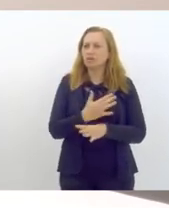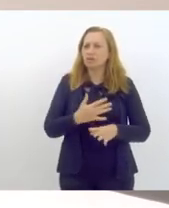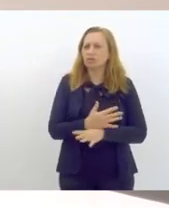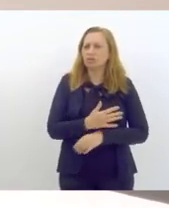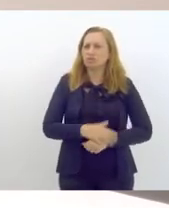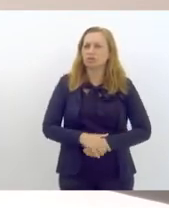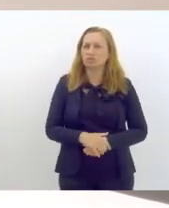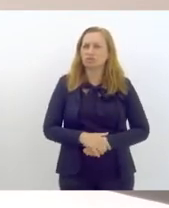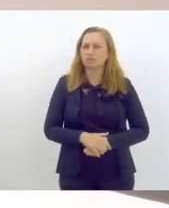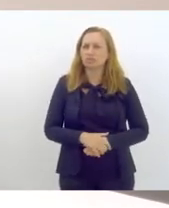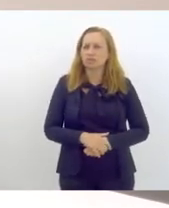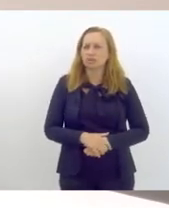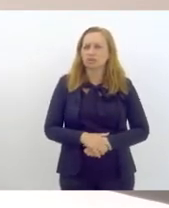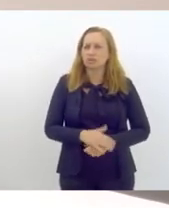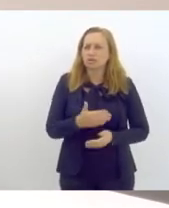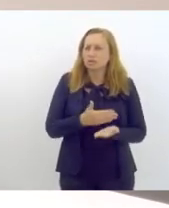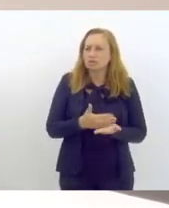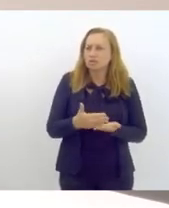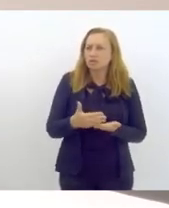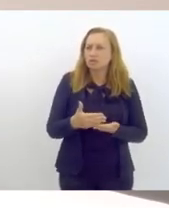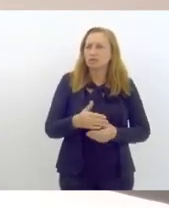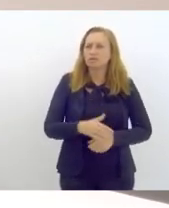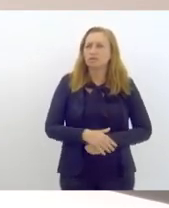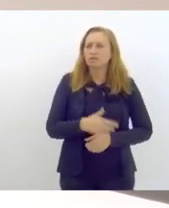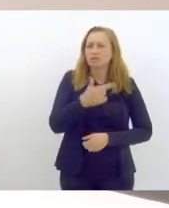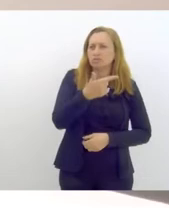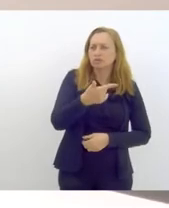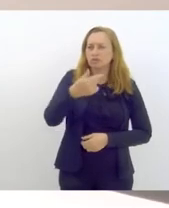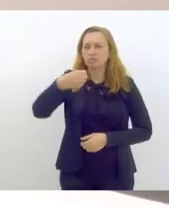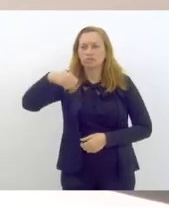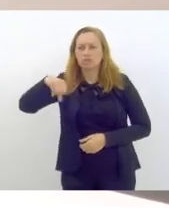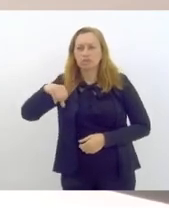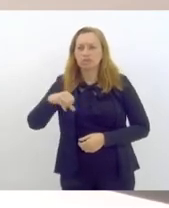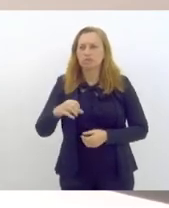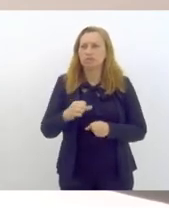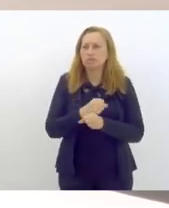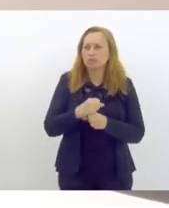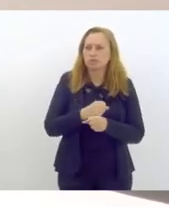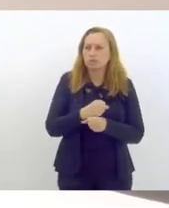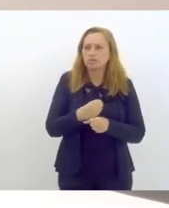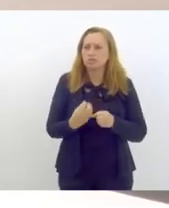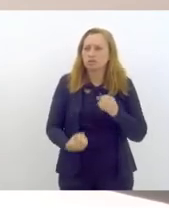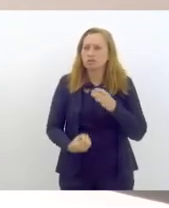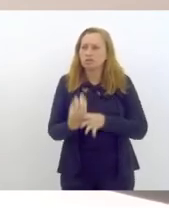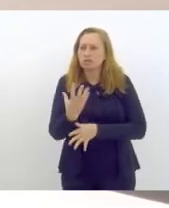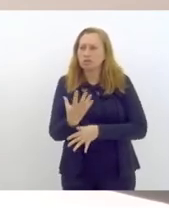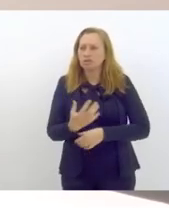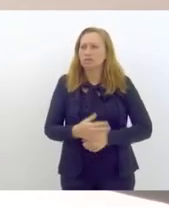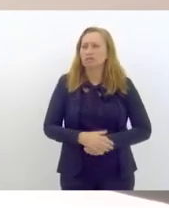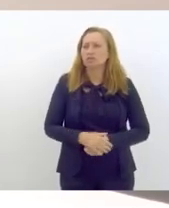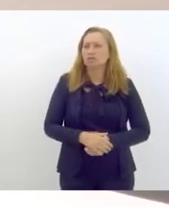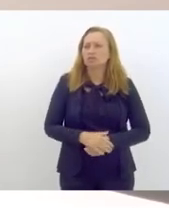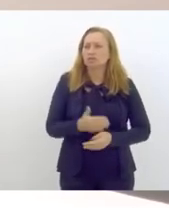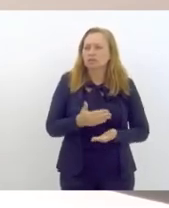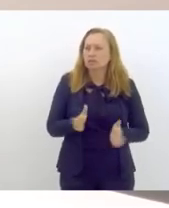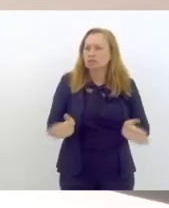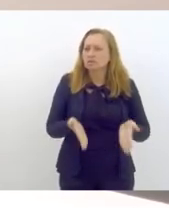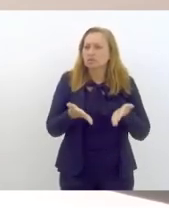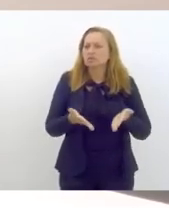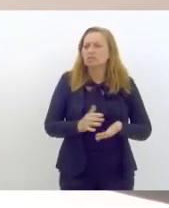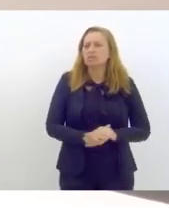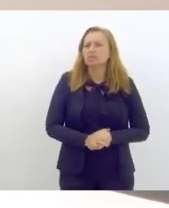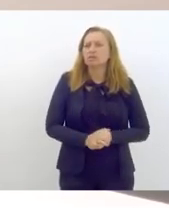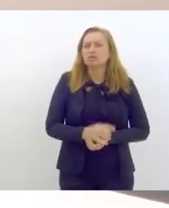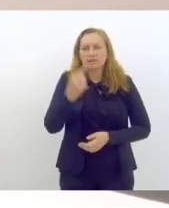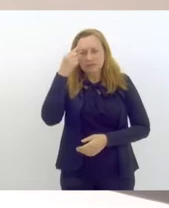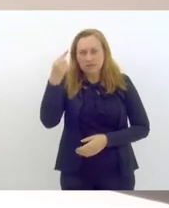ele foi inaugurado em 2019, né? Foi o ano que a gente fundou essa iniciativa, e a